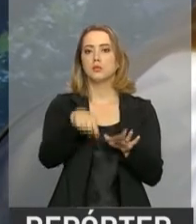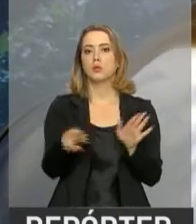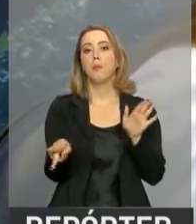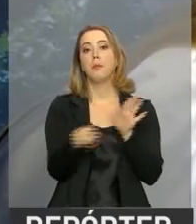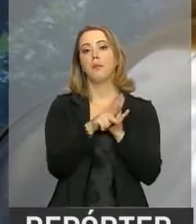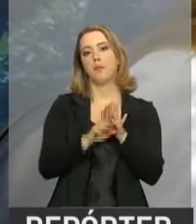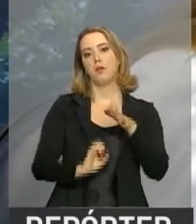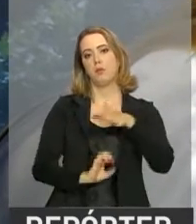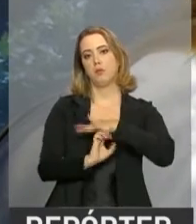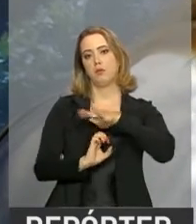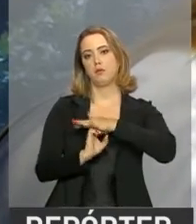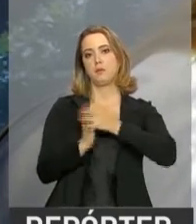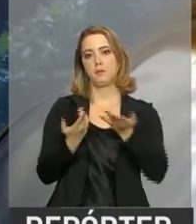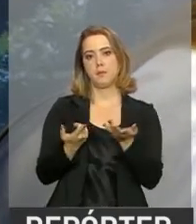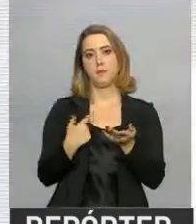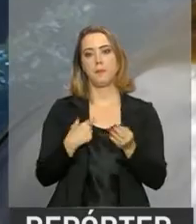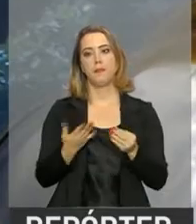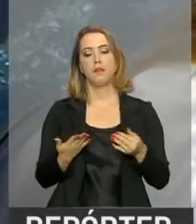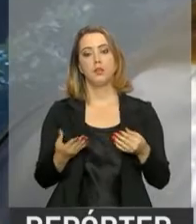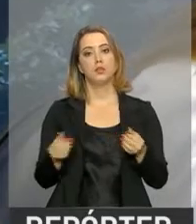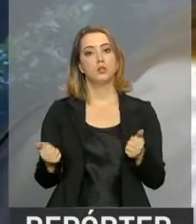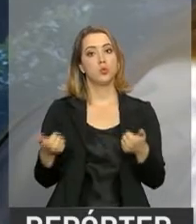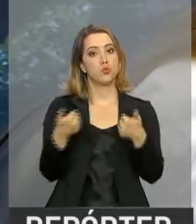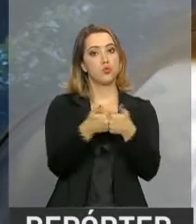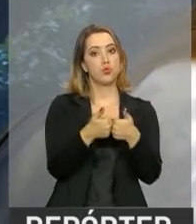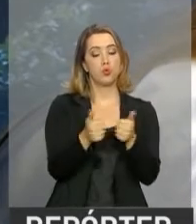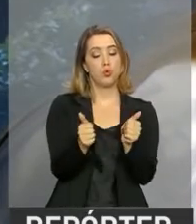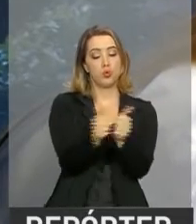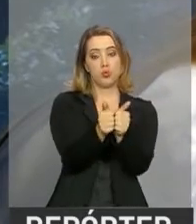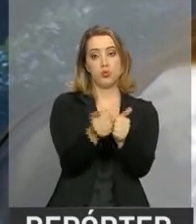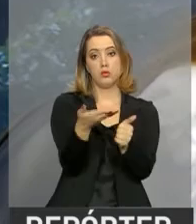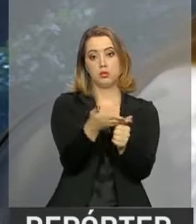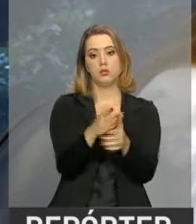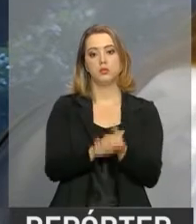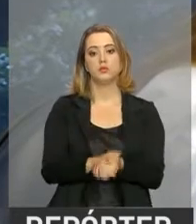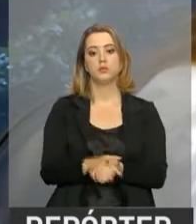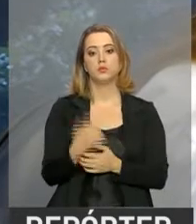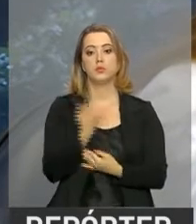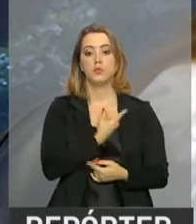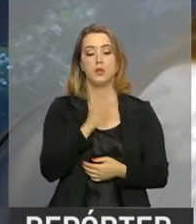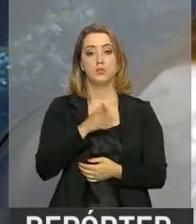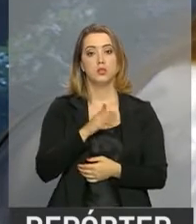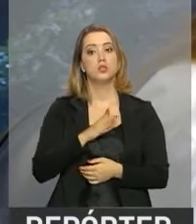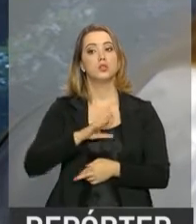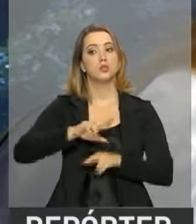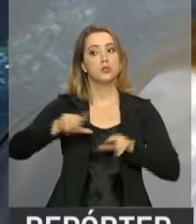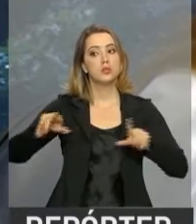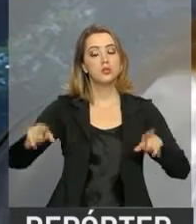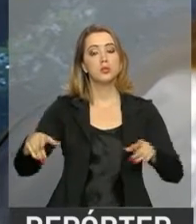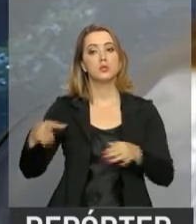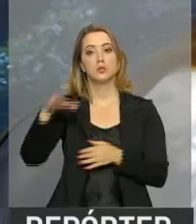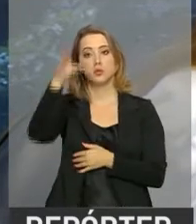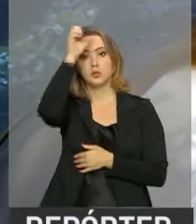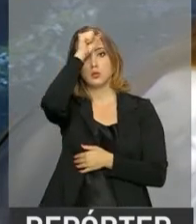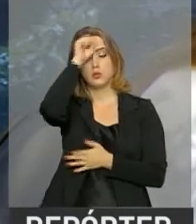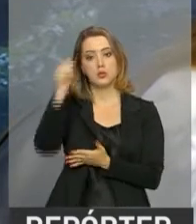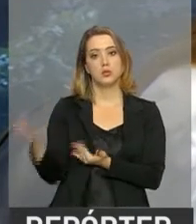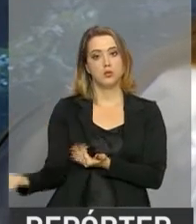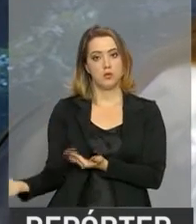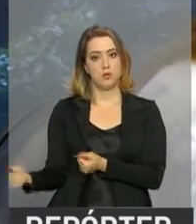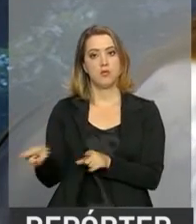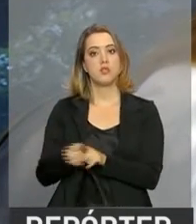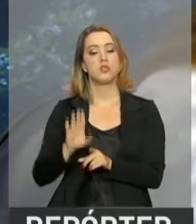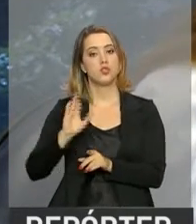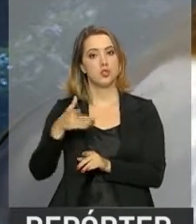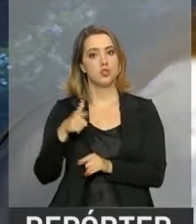e agregando nós já tivemos casos de alguns jovens aprendizes que foram funcionários do mês inclusive